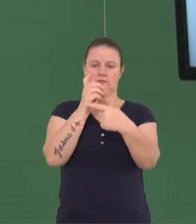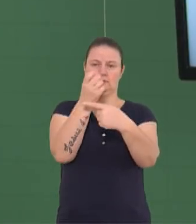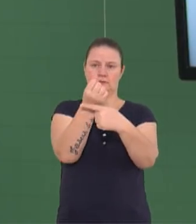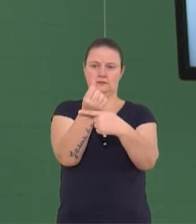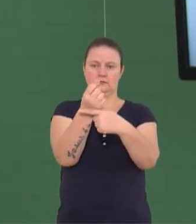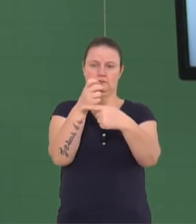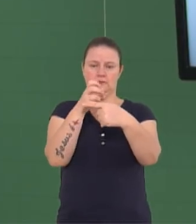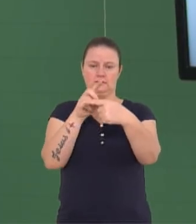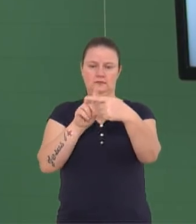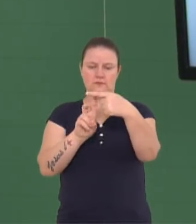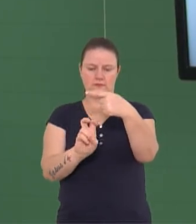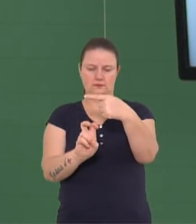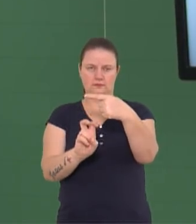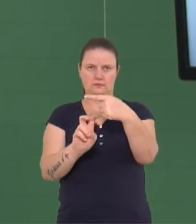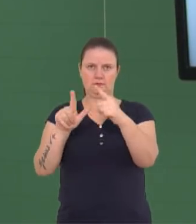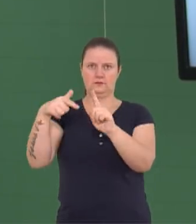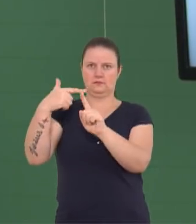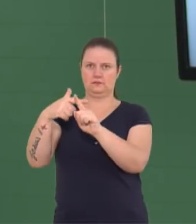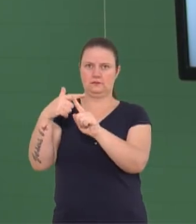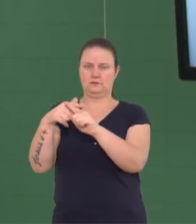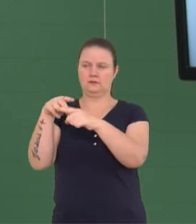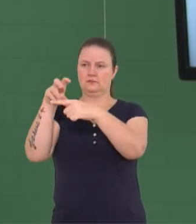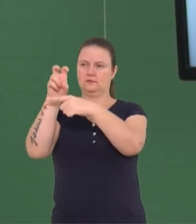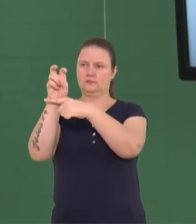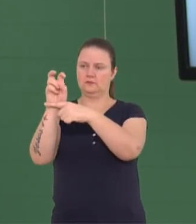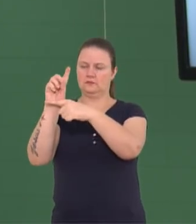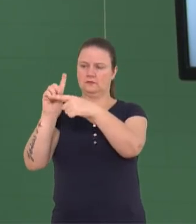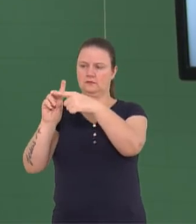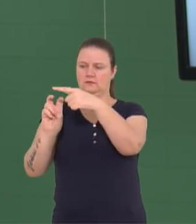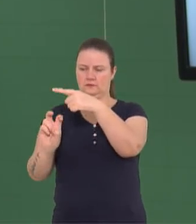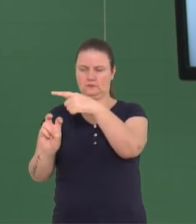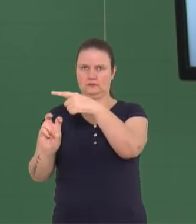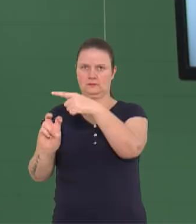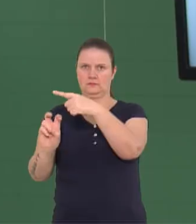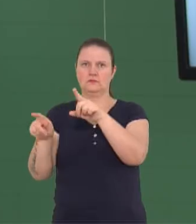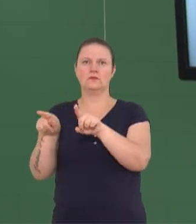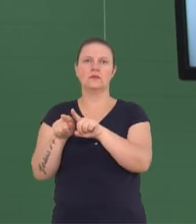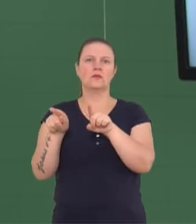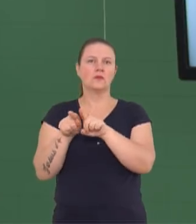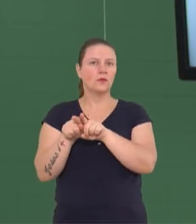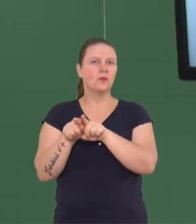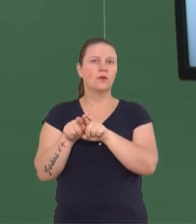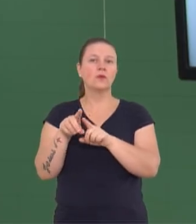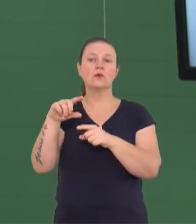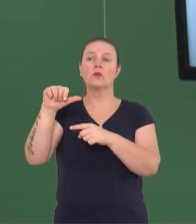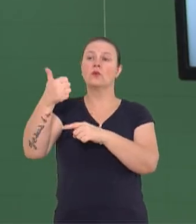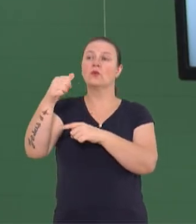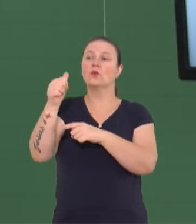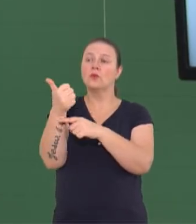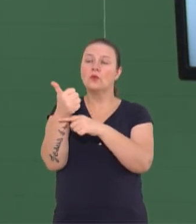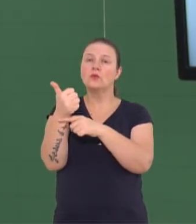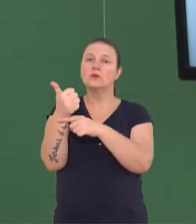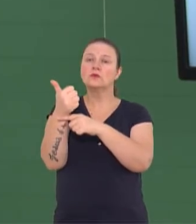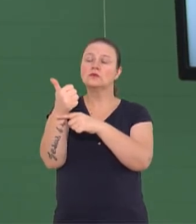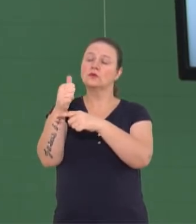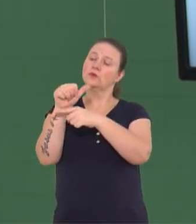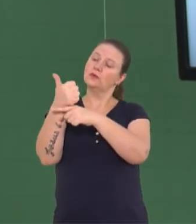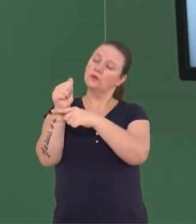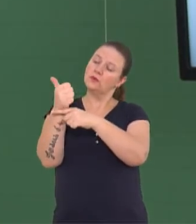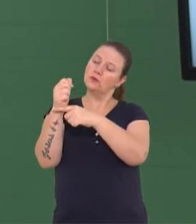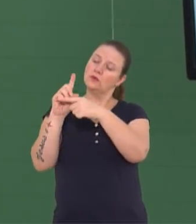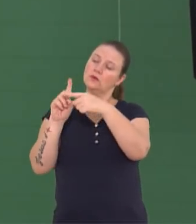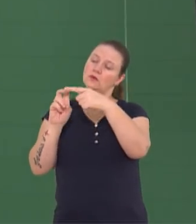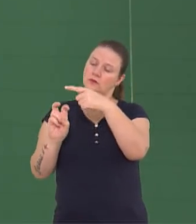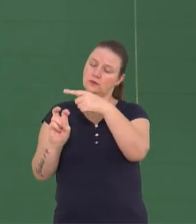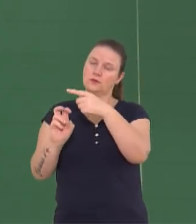quinzeavos mais 5 quinzeavos, que vai dar 11 quinzeavos. Mas eu quero